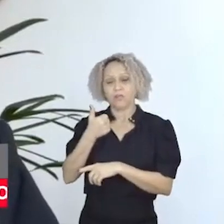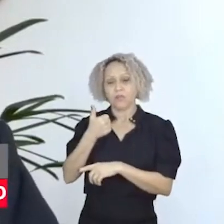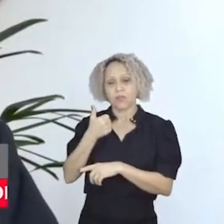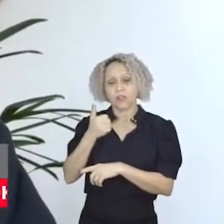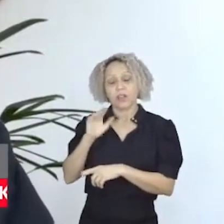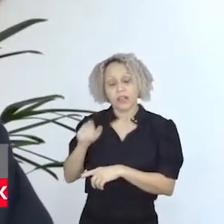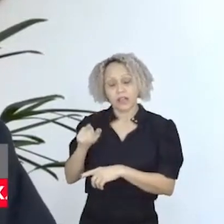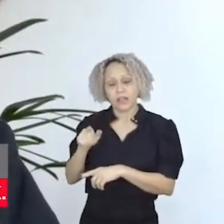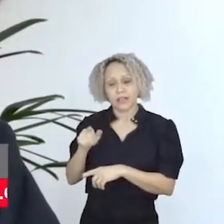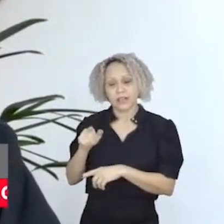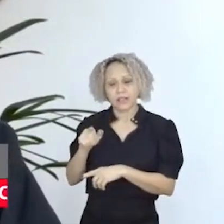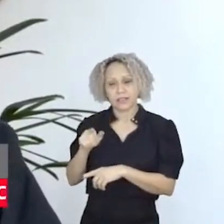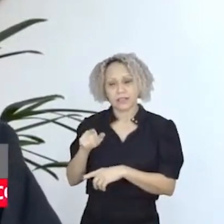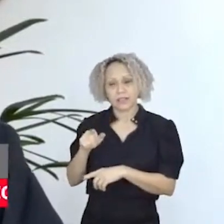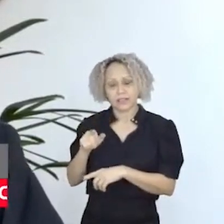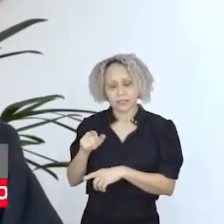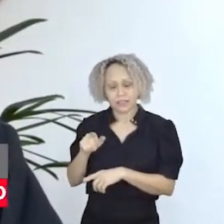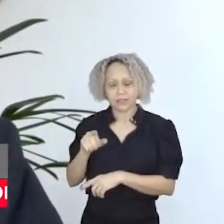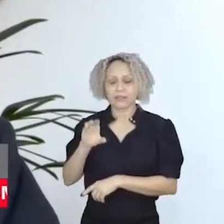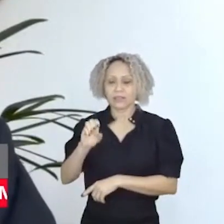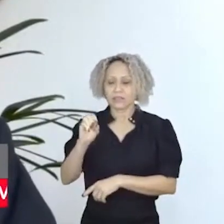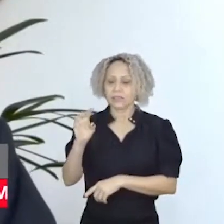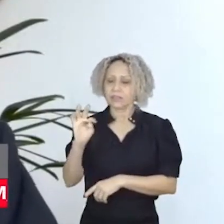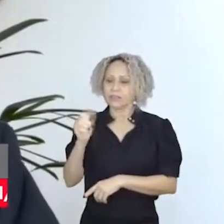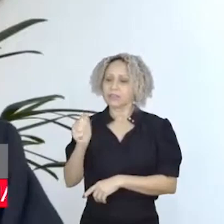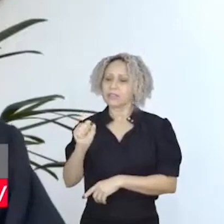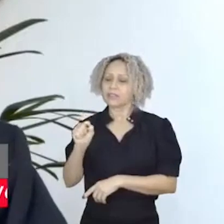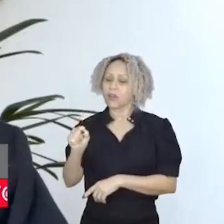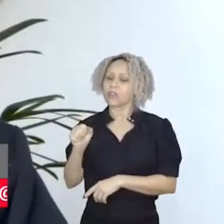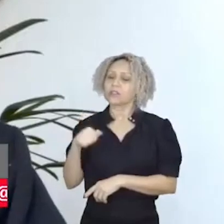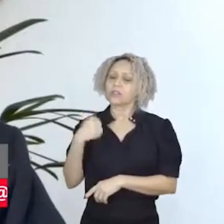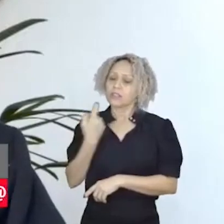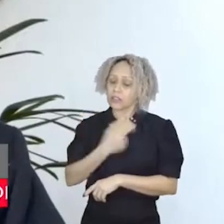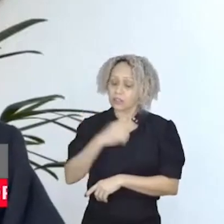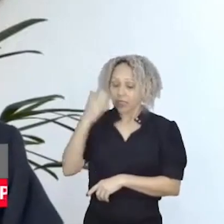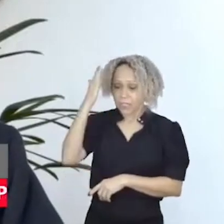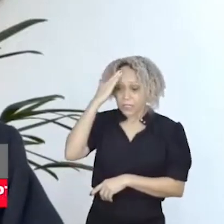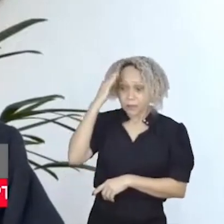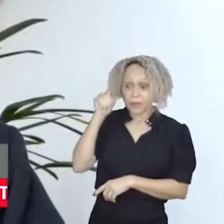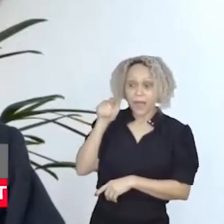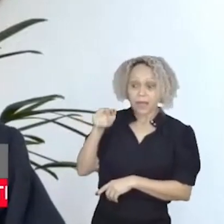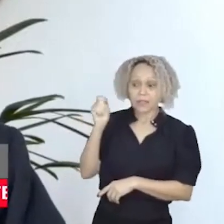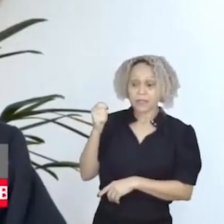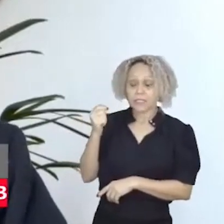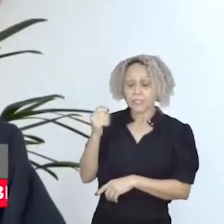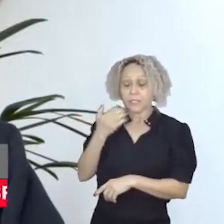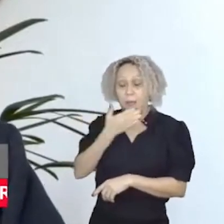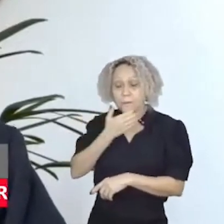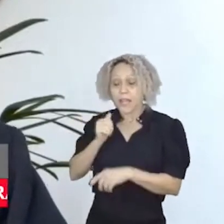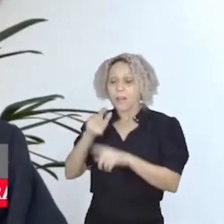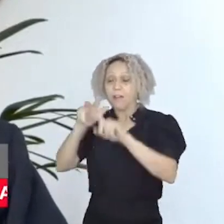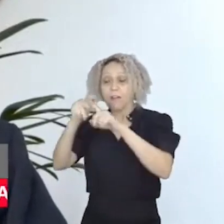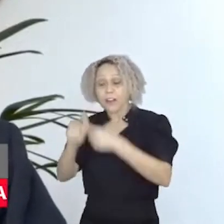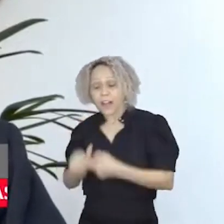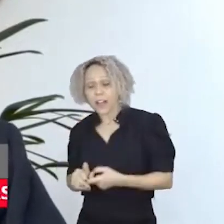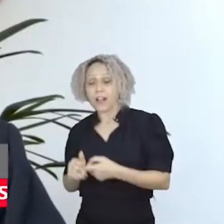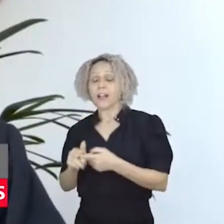que precisa ser melhorada, precisa ser complementada com outras políticas, precisa ser complementada